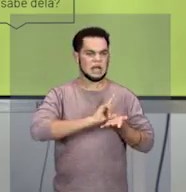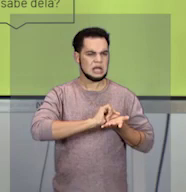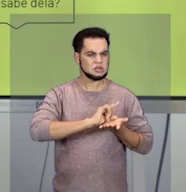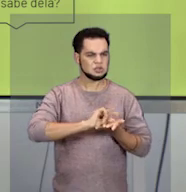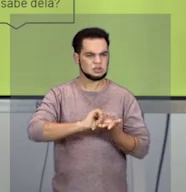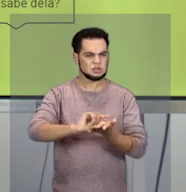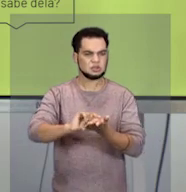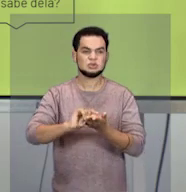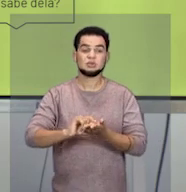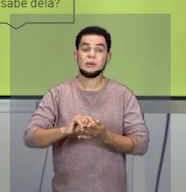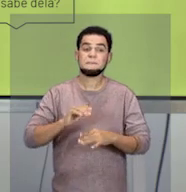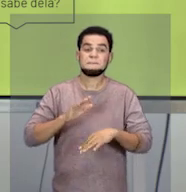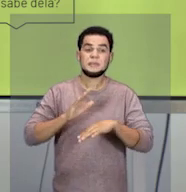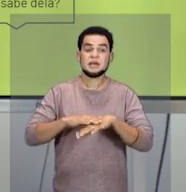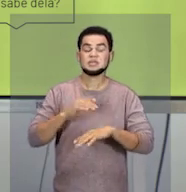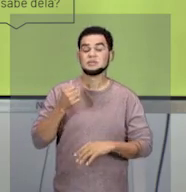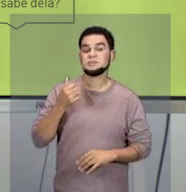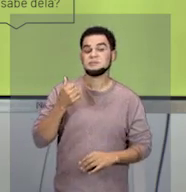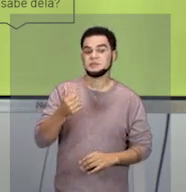1.600 dispositivos.